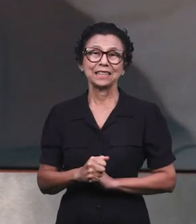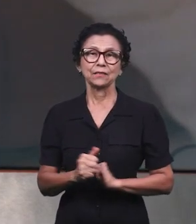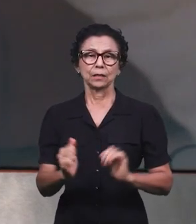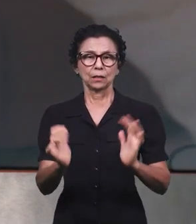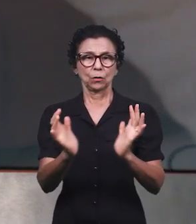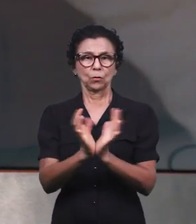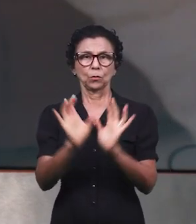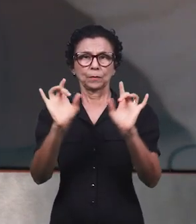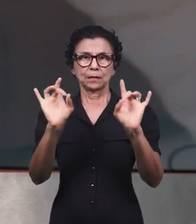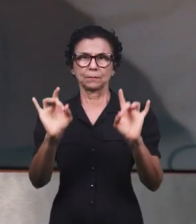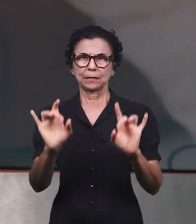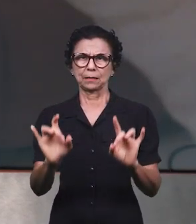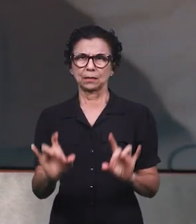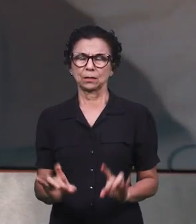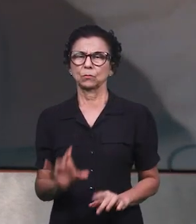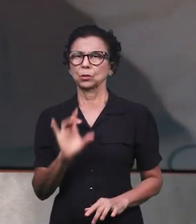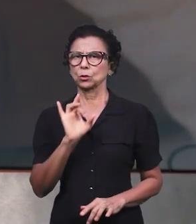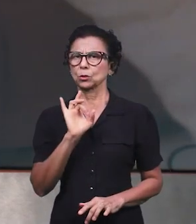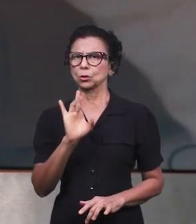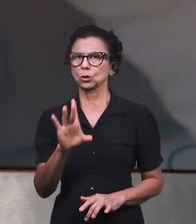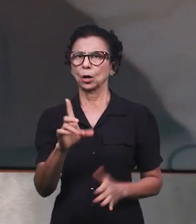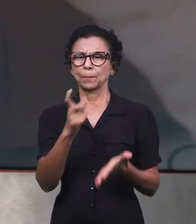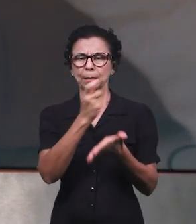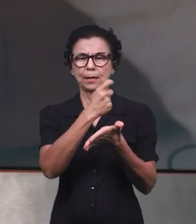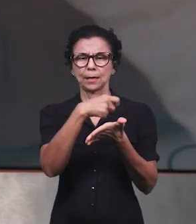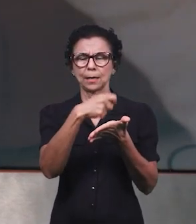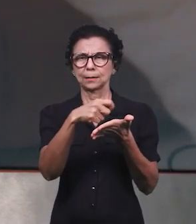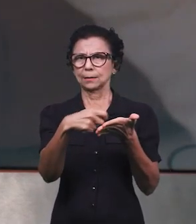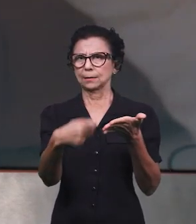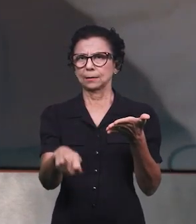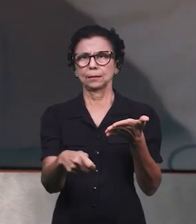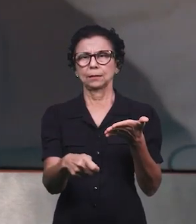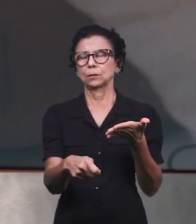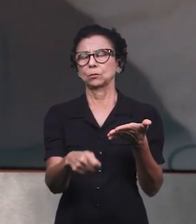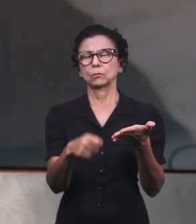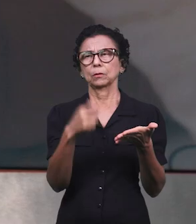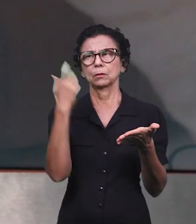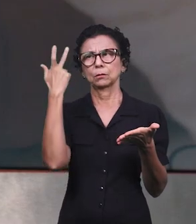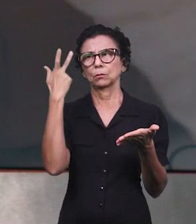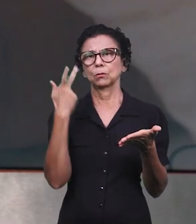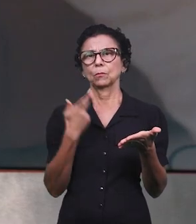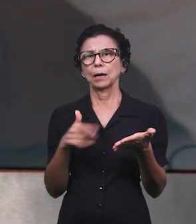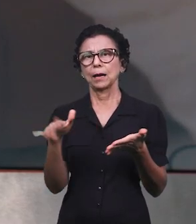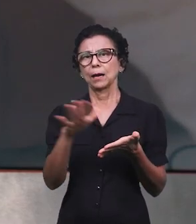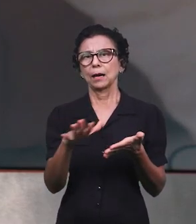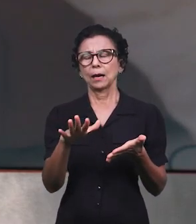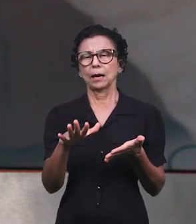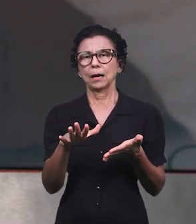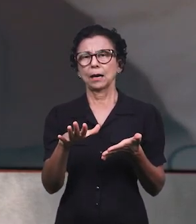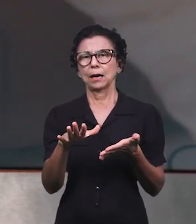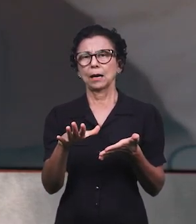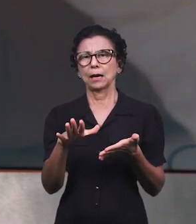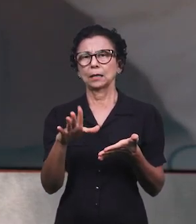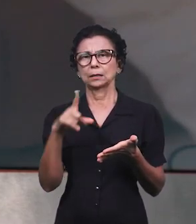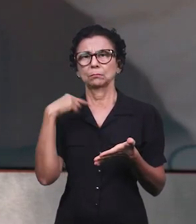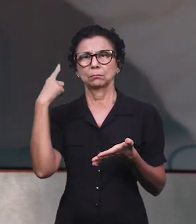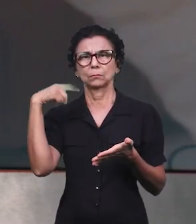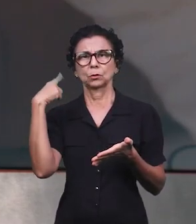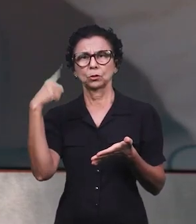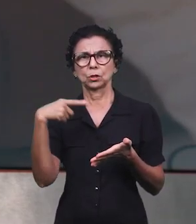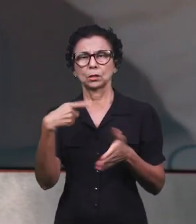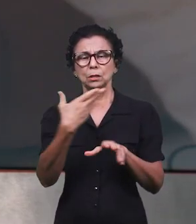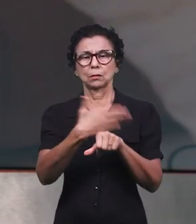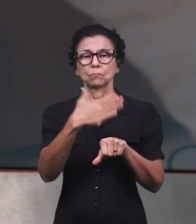só de resolução de exercícios. É muito comum, por exemplo, com cursos da área jurídica, que você precisa de um treinamento para a